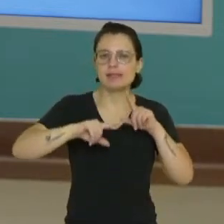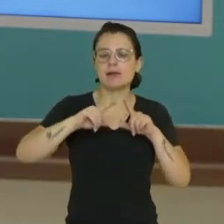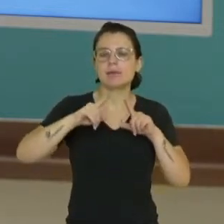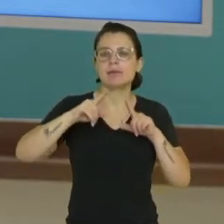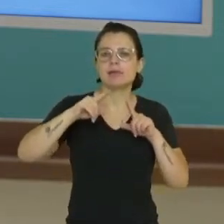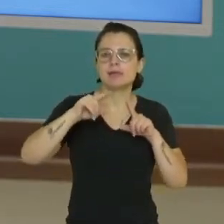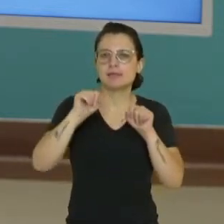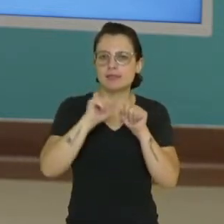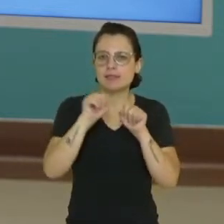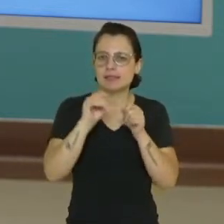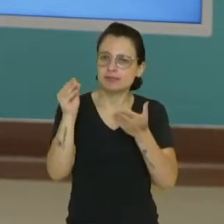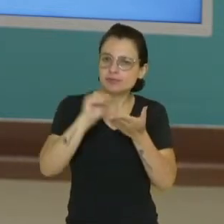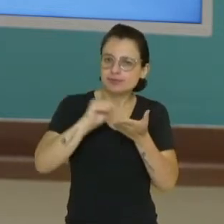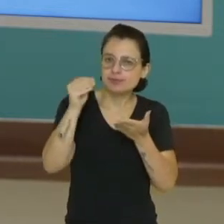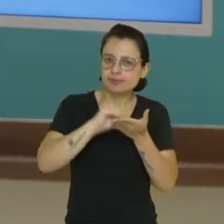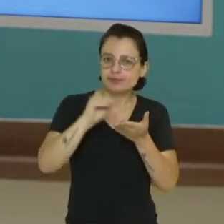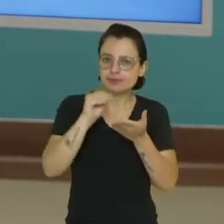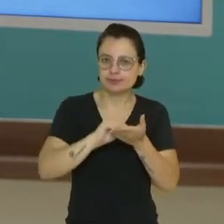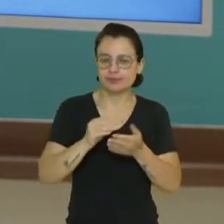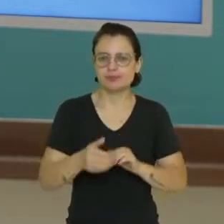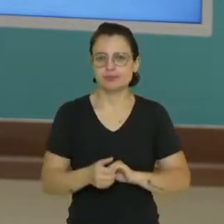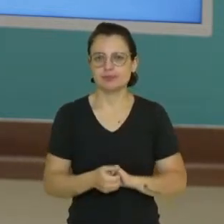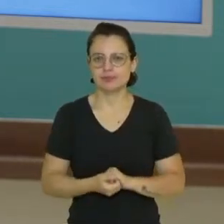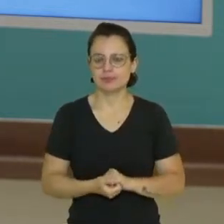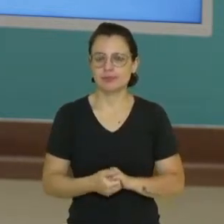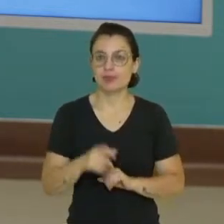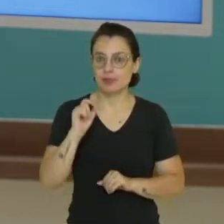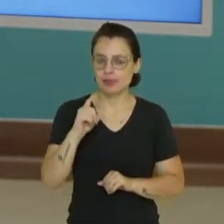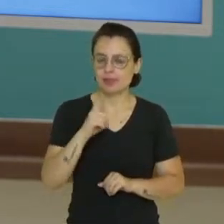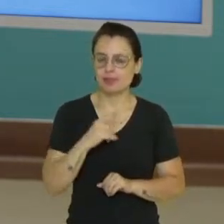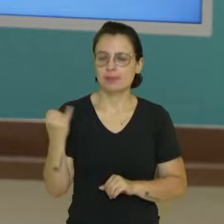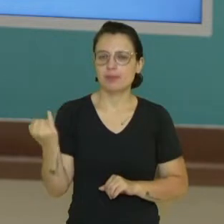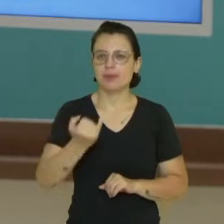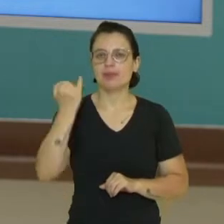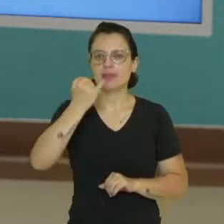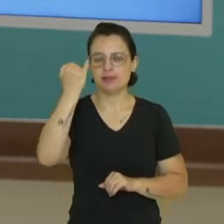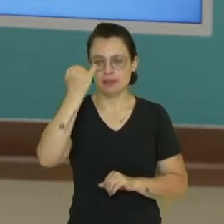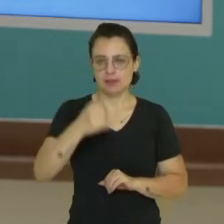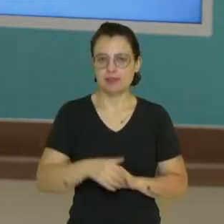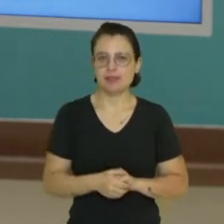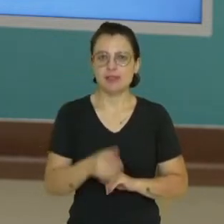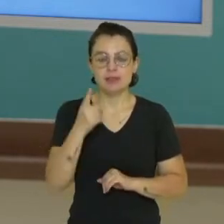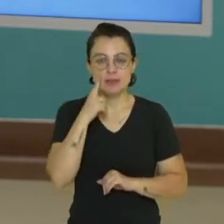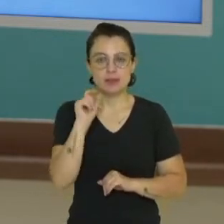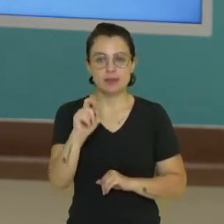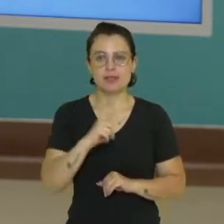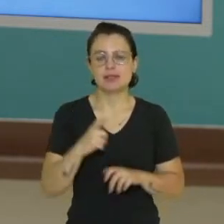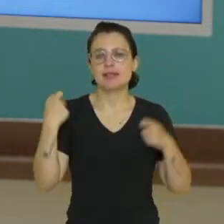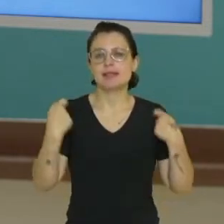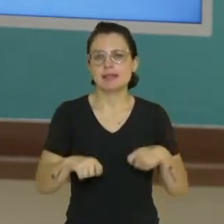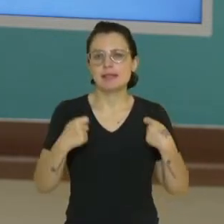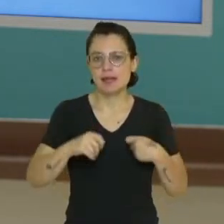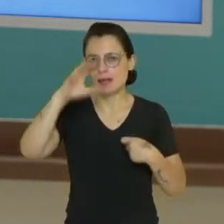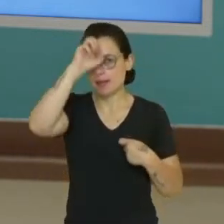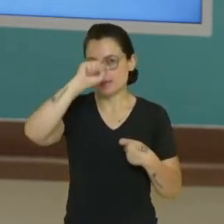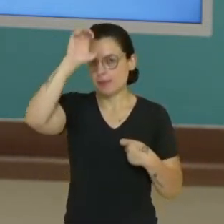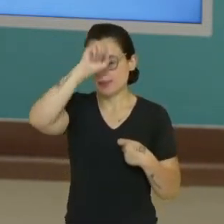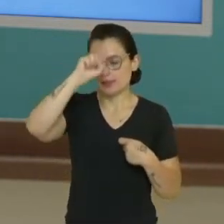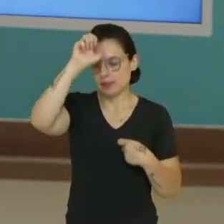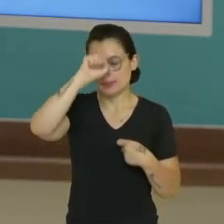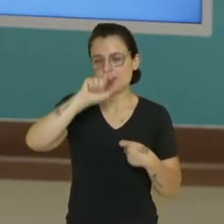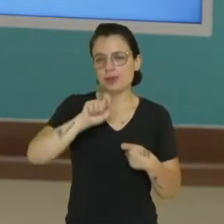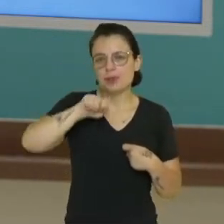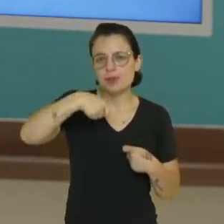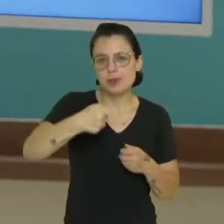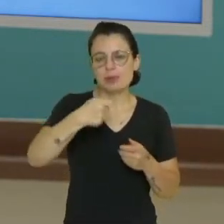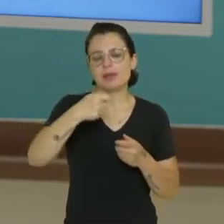os registros de tudo aquilo que você julga importante, de tudo aquilo que você julga necessário para aprender um pouquinho mais sobre